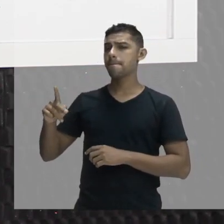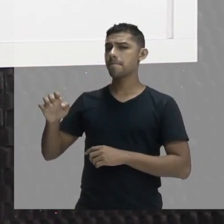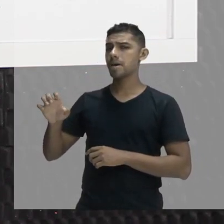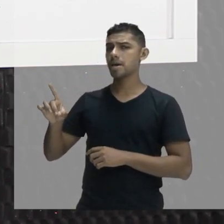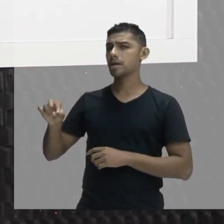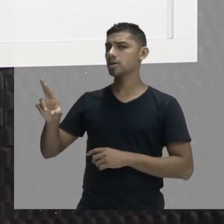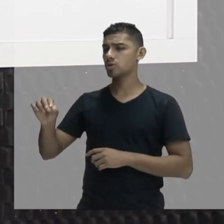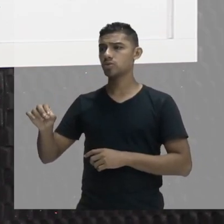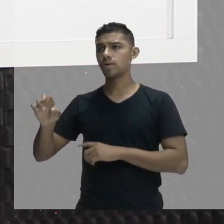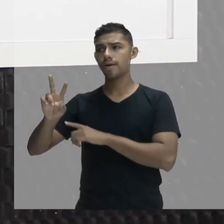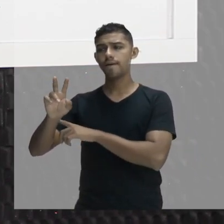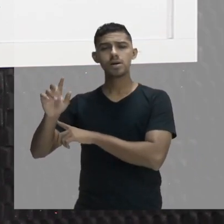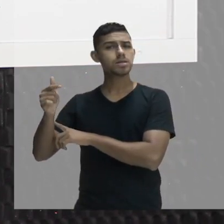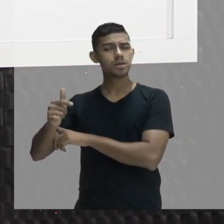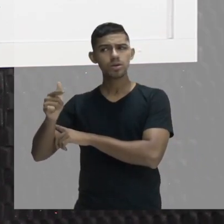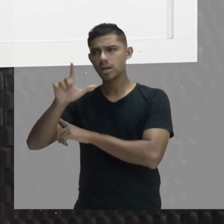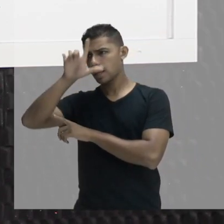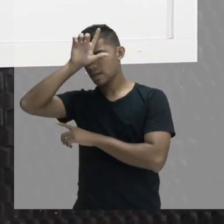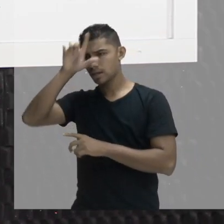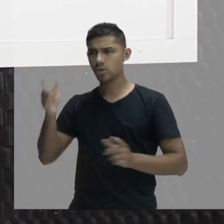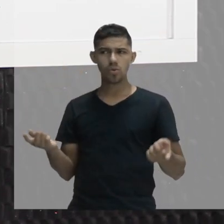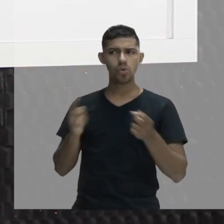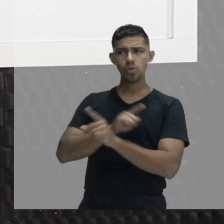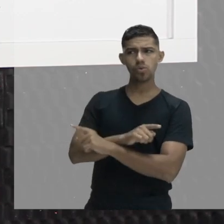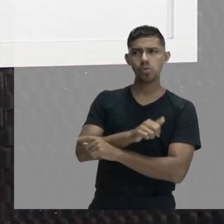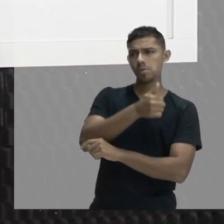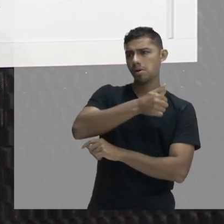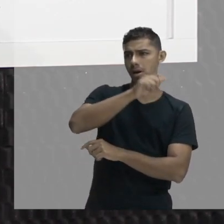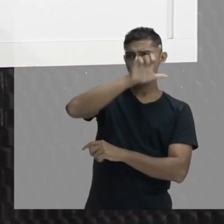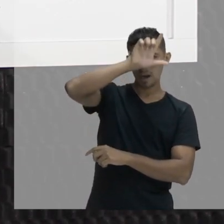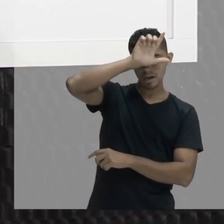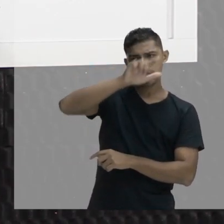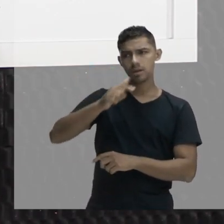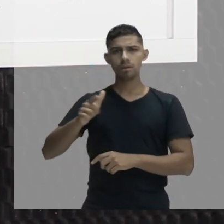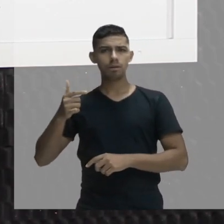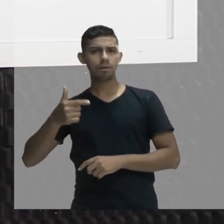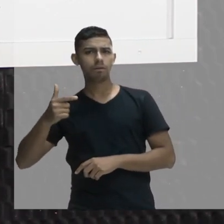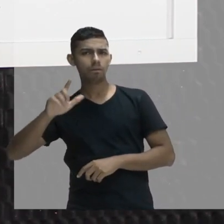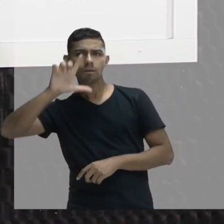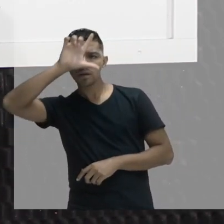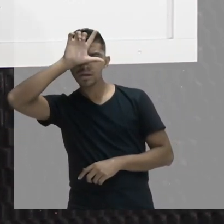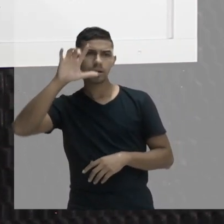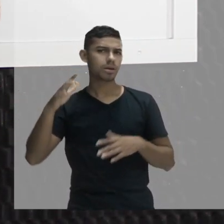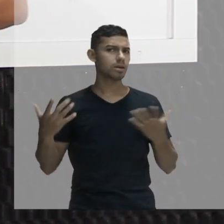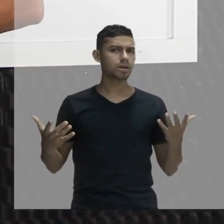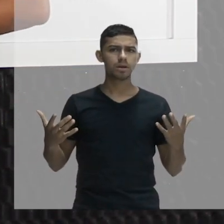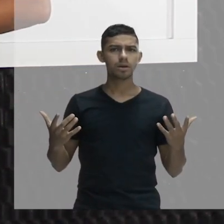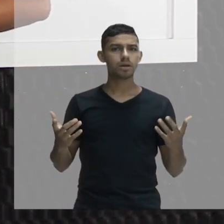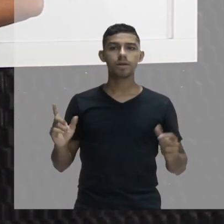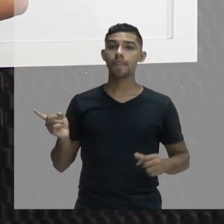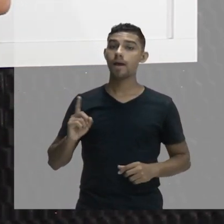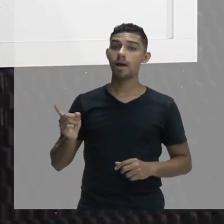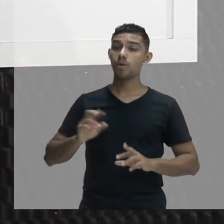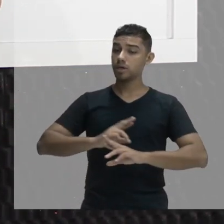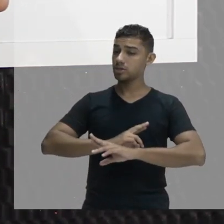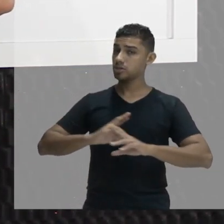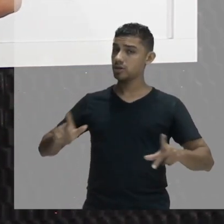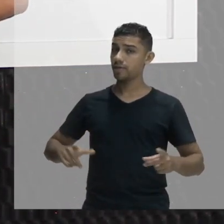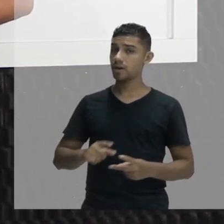Ana vice-líder? Não, não é a mesma coisa. Então aqui você tem dois grupos